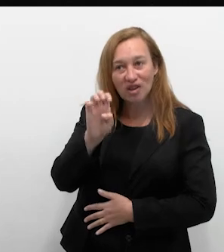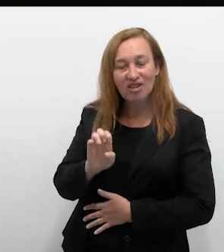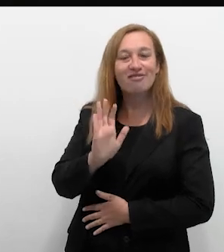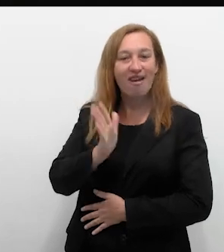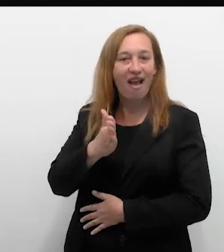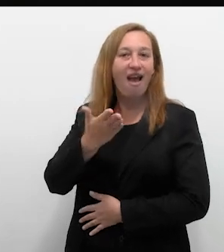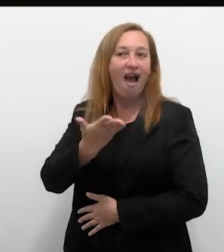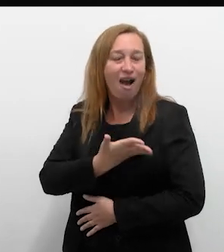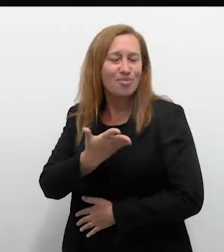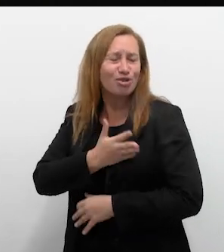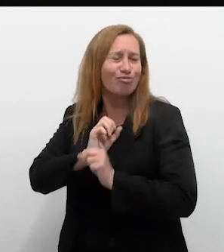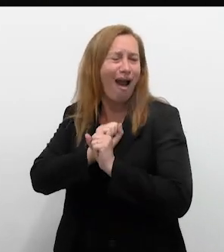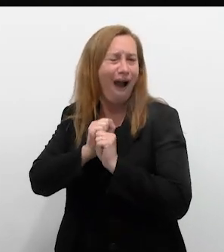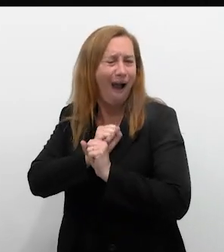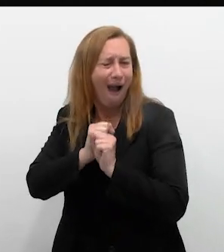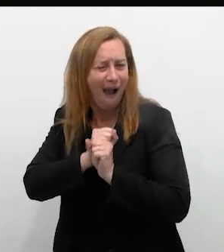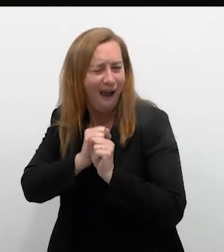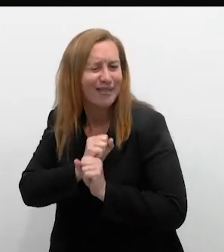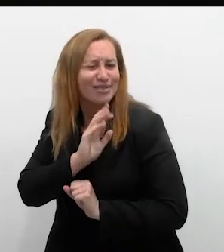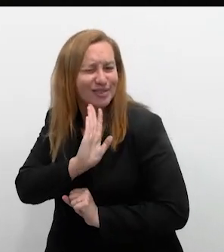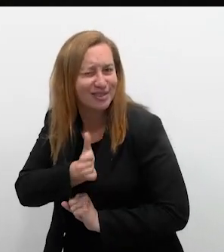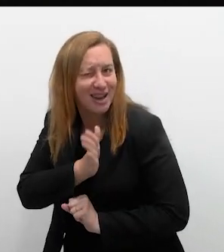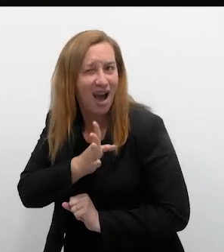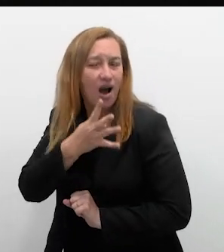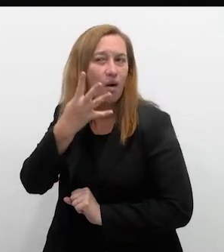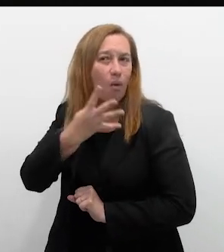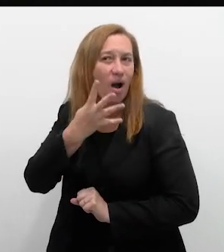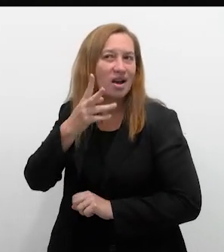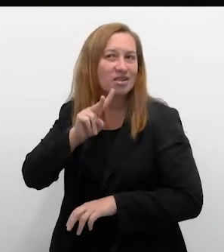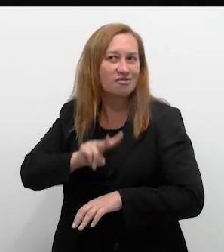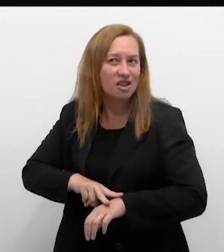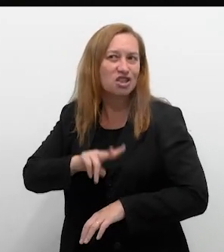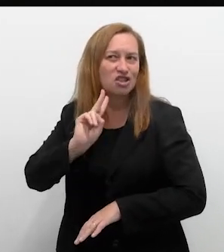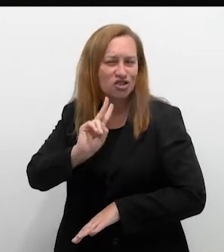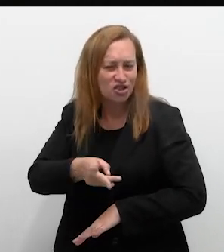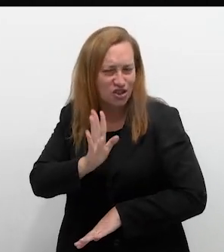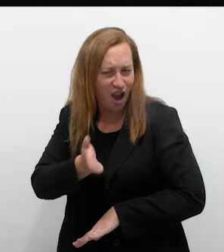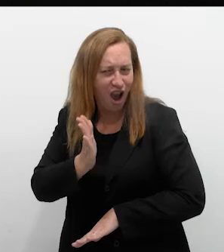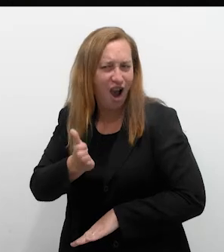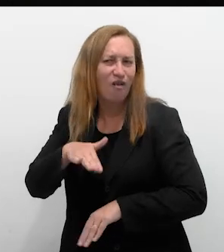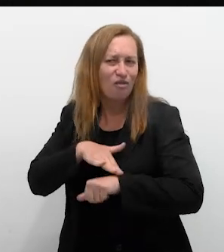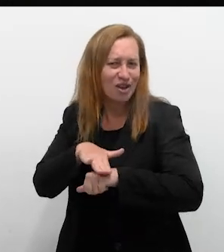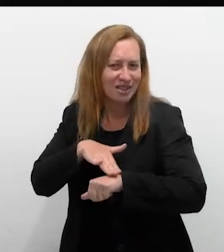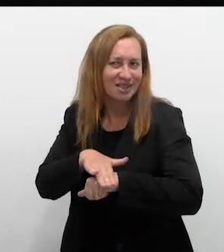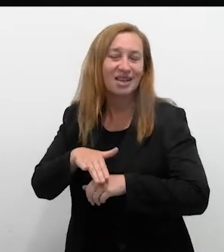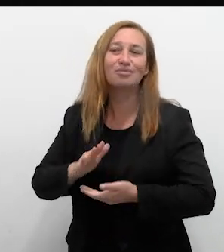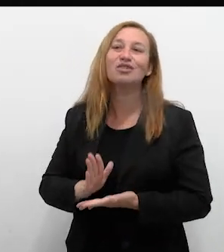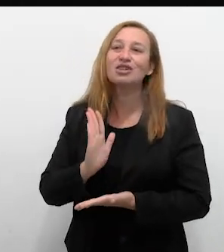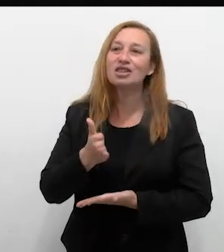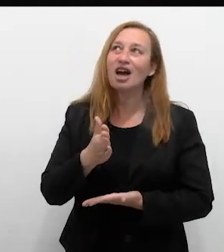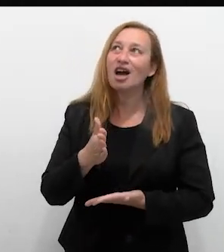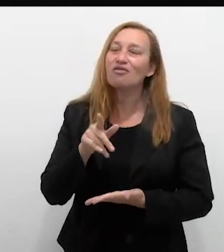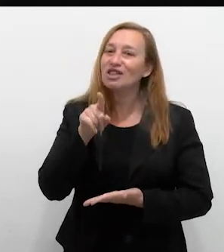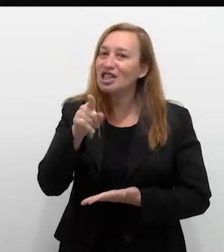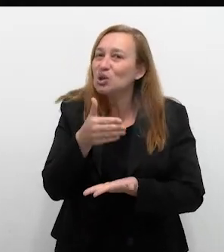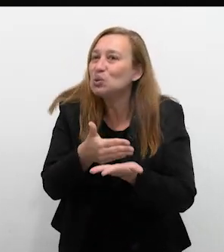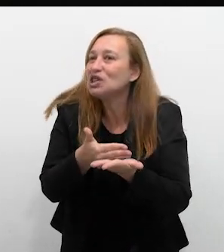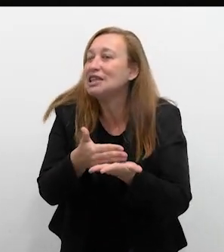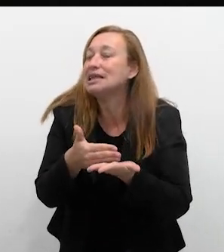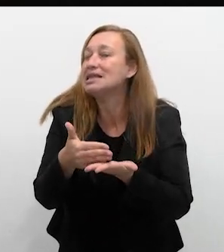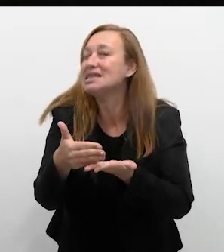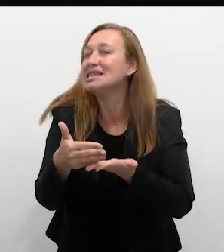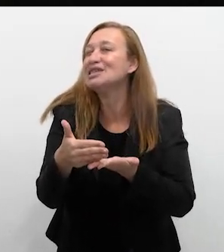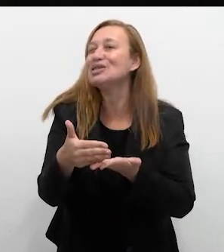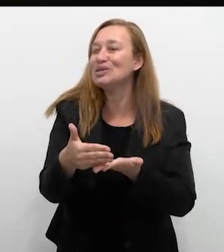O Jorge já é nosso amigo de várias temporadas, né? Acho que é a quarta ou quinta vez que a gente já conversa. Jorge já veio quando ele